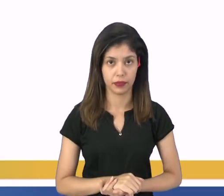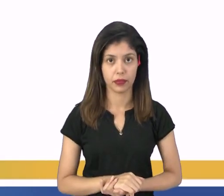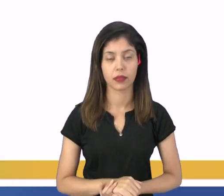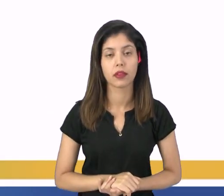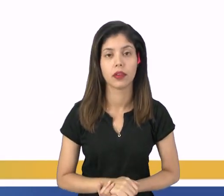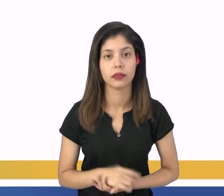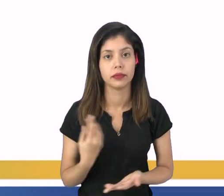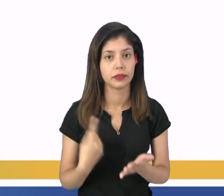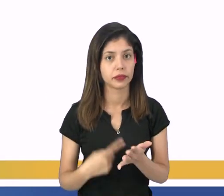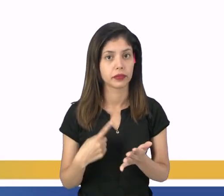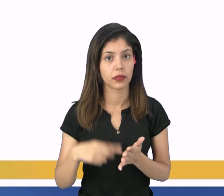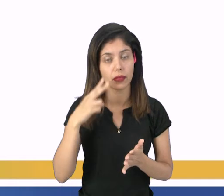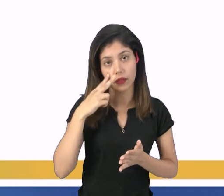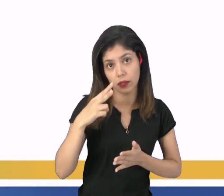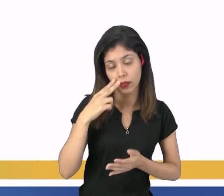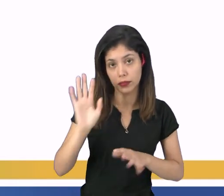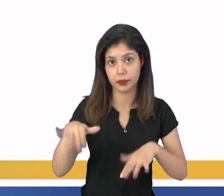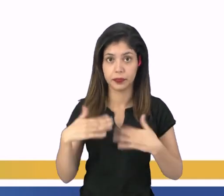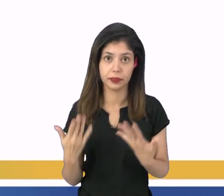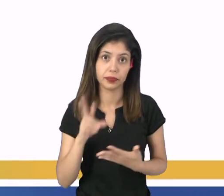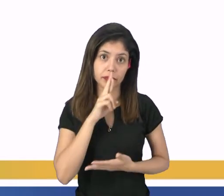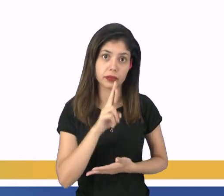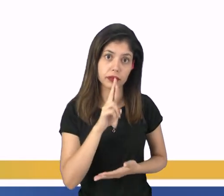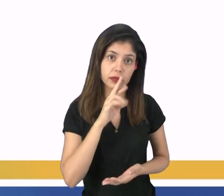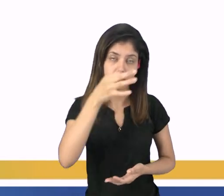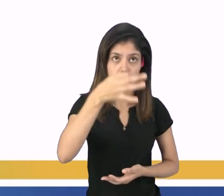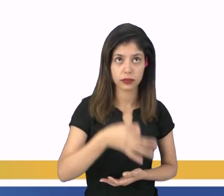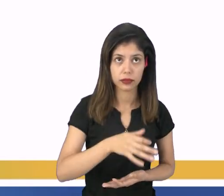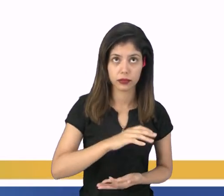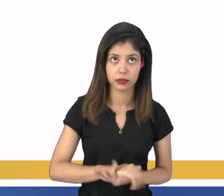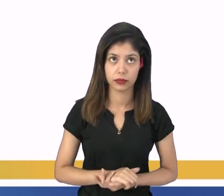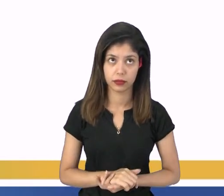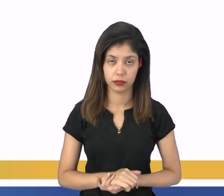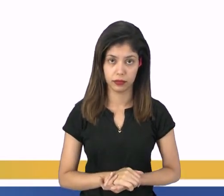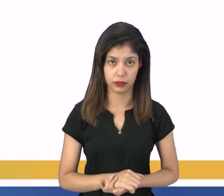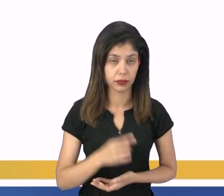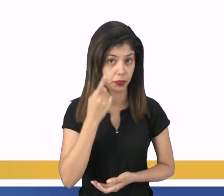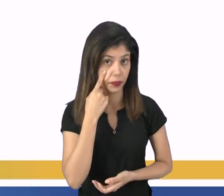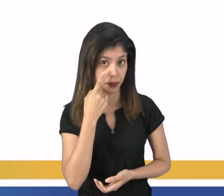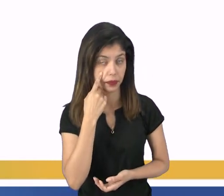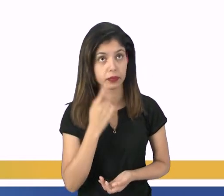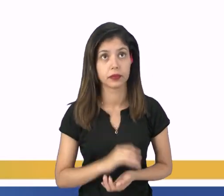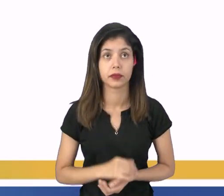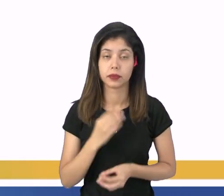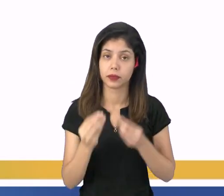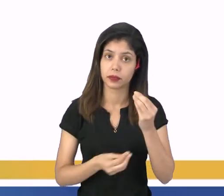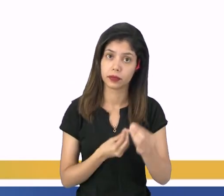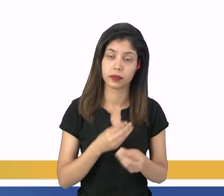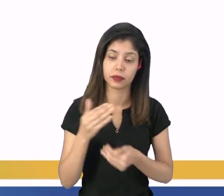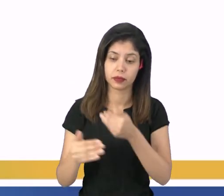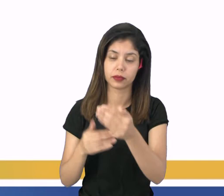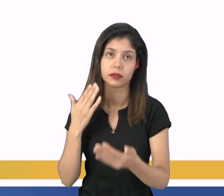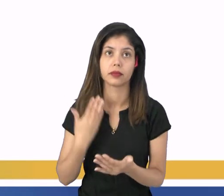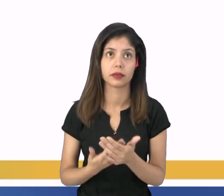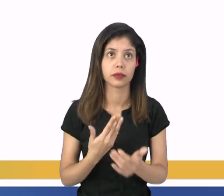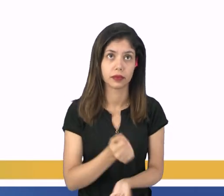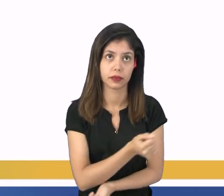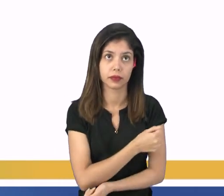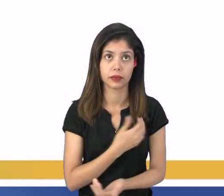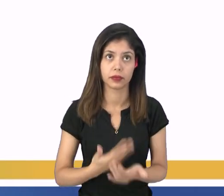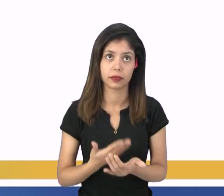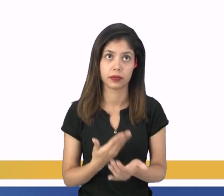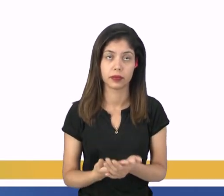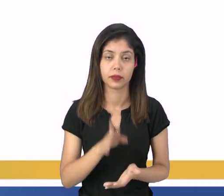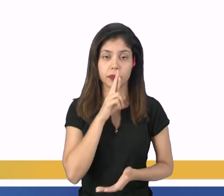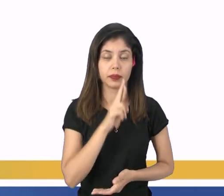nós verificamos, qual seria a resposta correta? Então, vamos observar com o que nós vimos durante a aula, né? A resposta